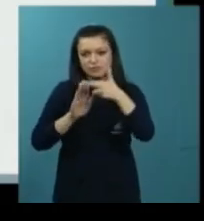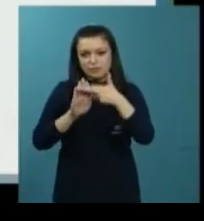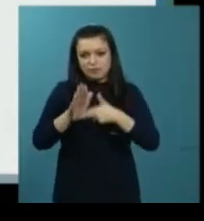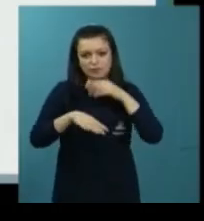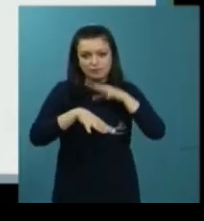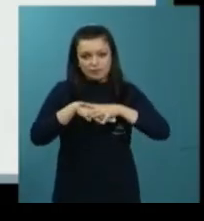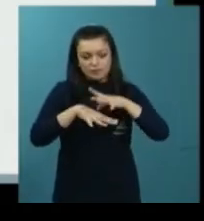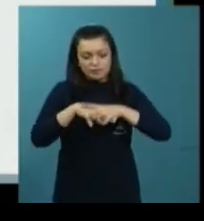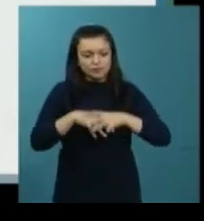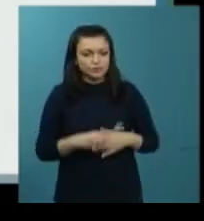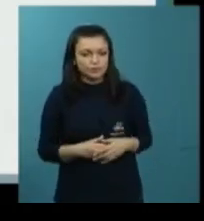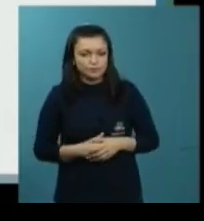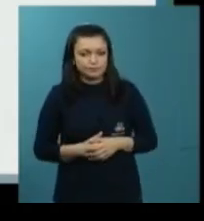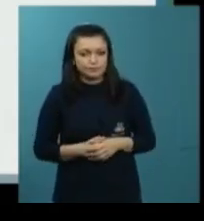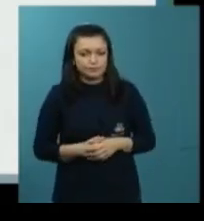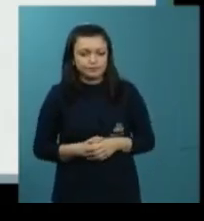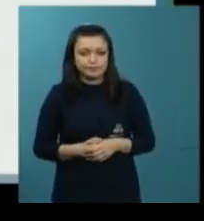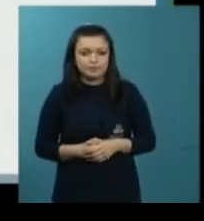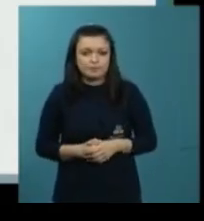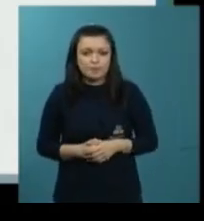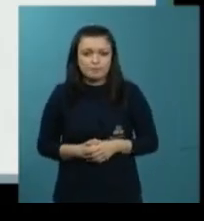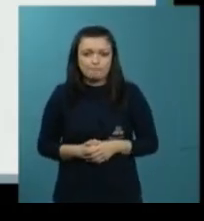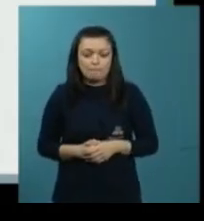valores negativos.